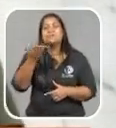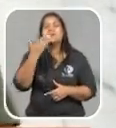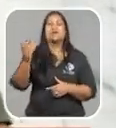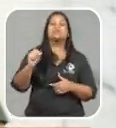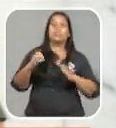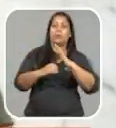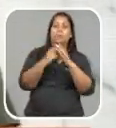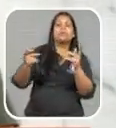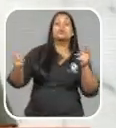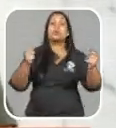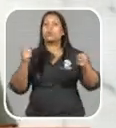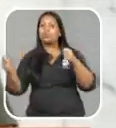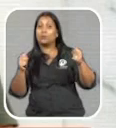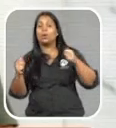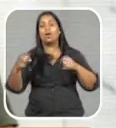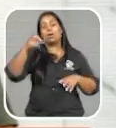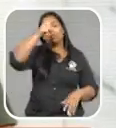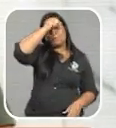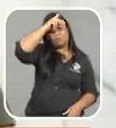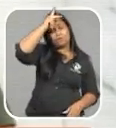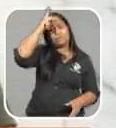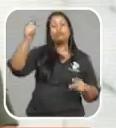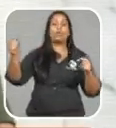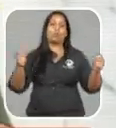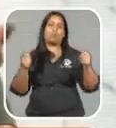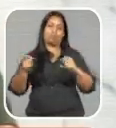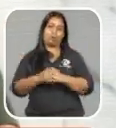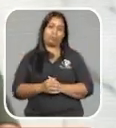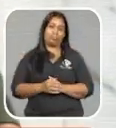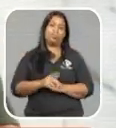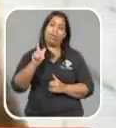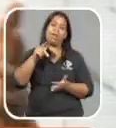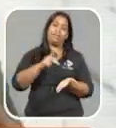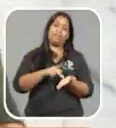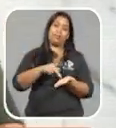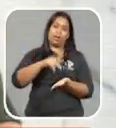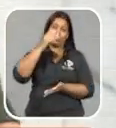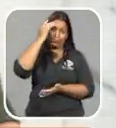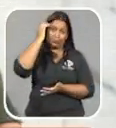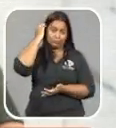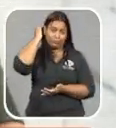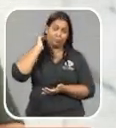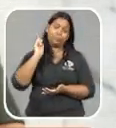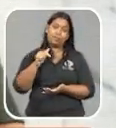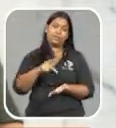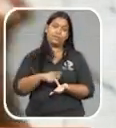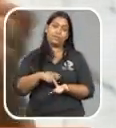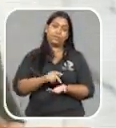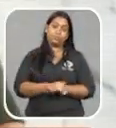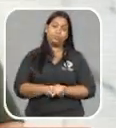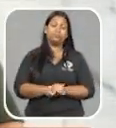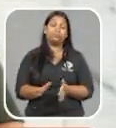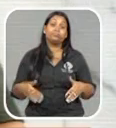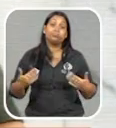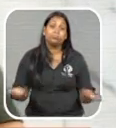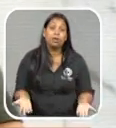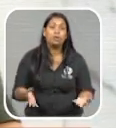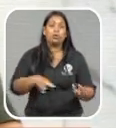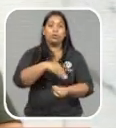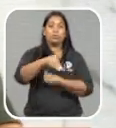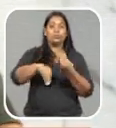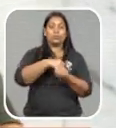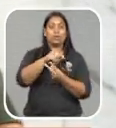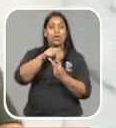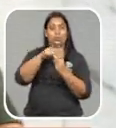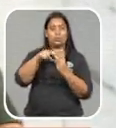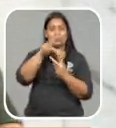controlar. Essa é a verdade. Essa é a verdade. Então, eu misturei os dois temas. Sim, mas... Falei para dar exemplo que